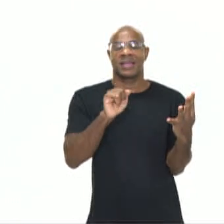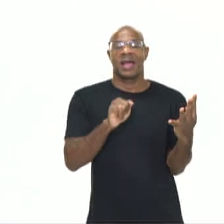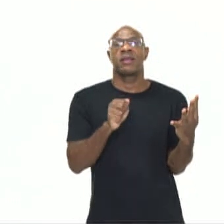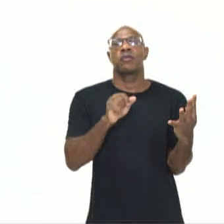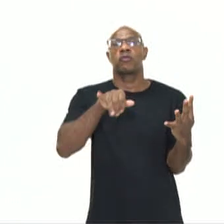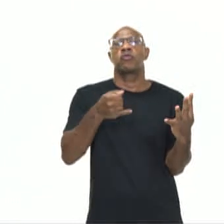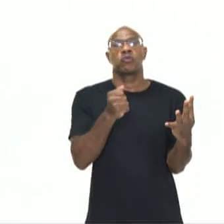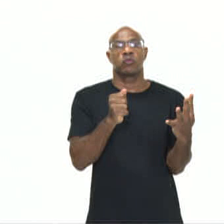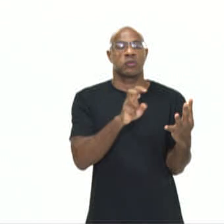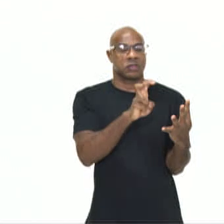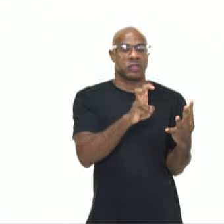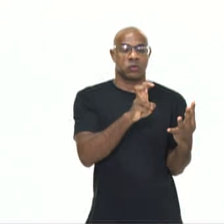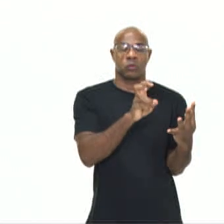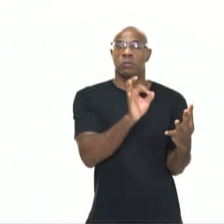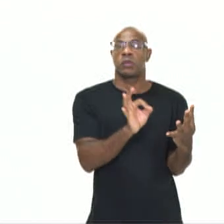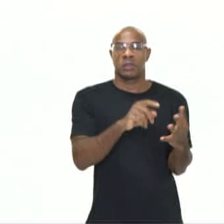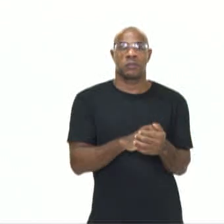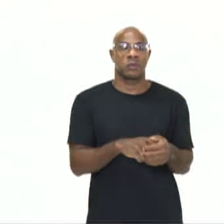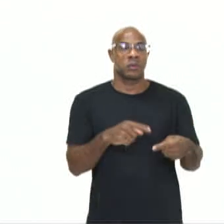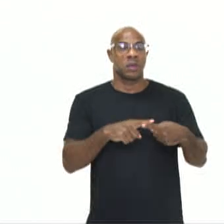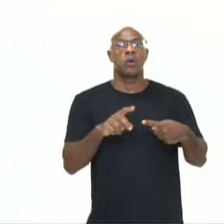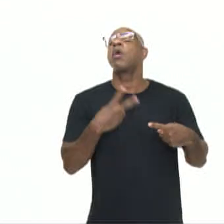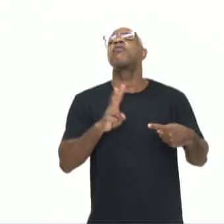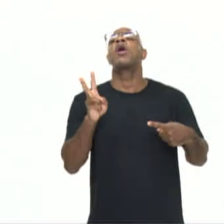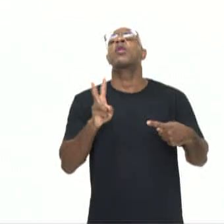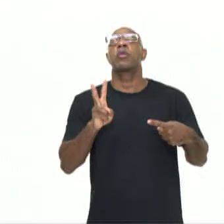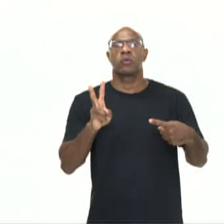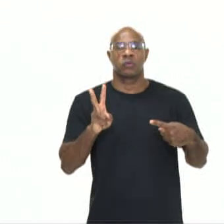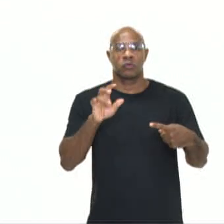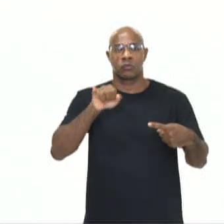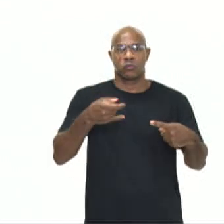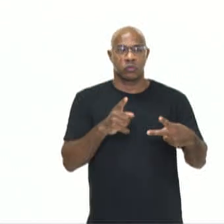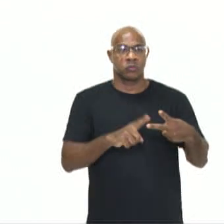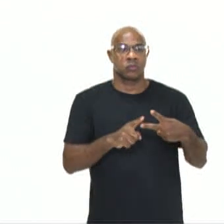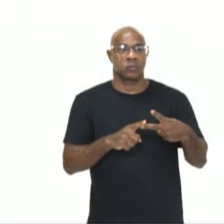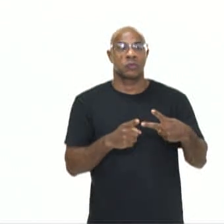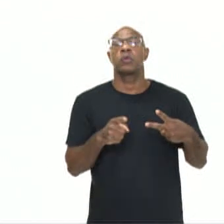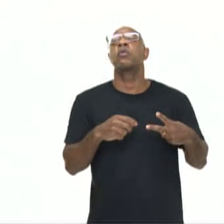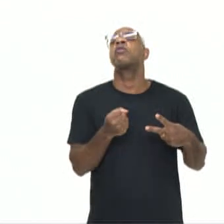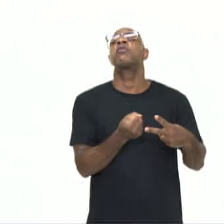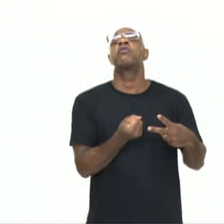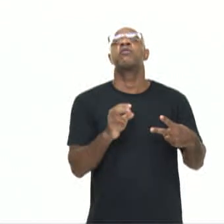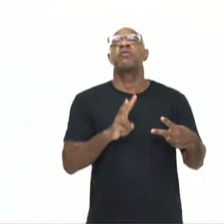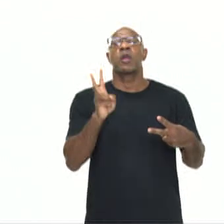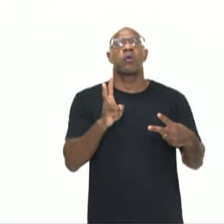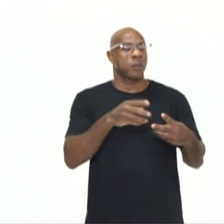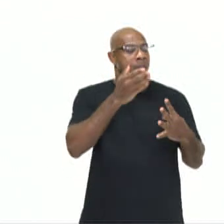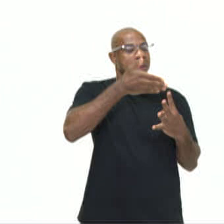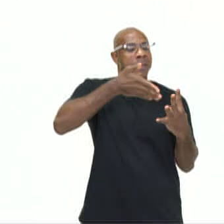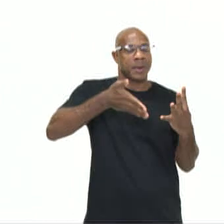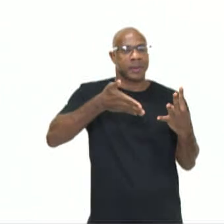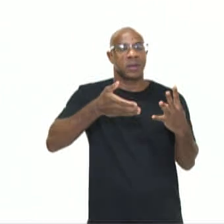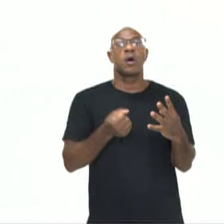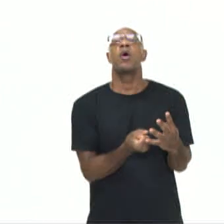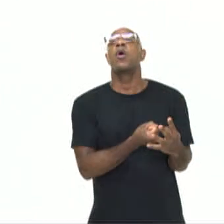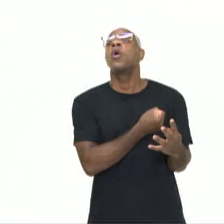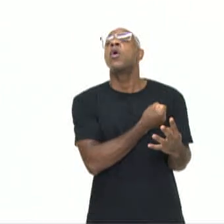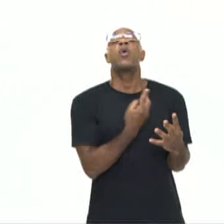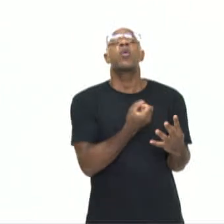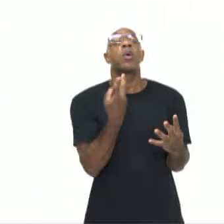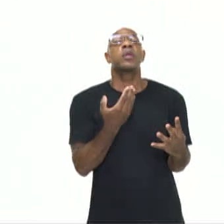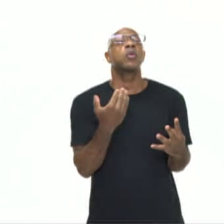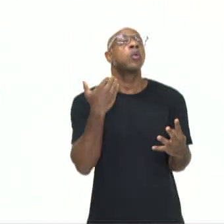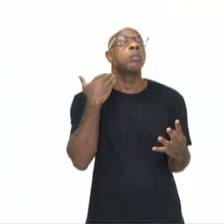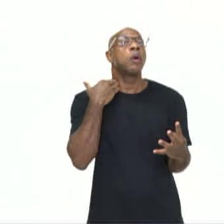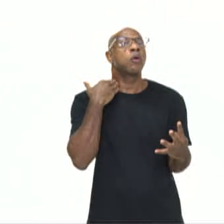5%. Letra A, qual o valor do juro? Letra B, qual o valor da parcela? E letra C, quanto o banco receberá ao